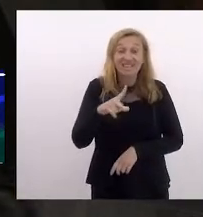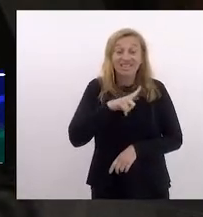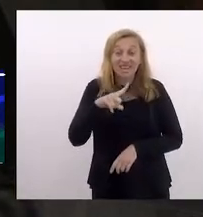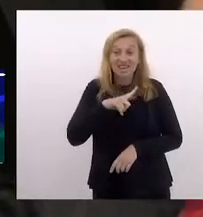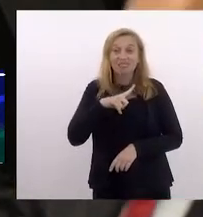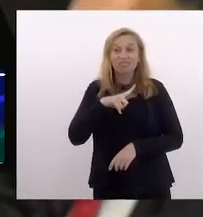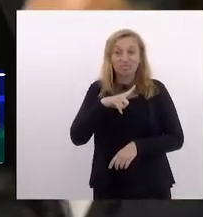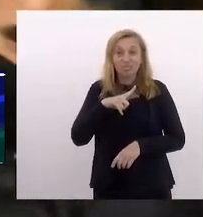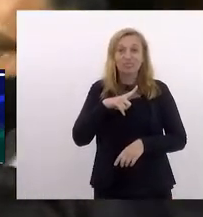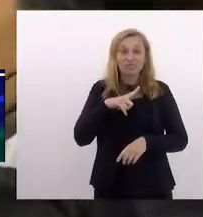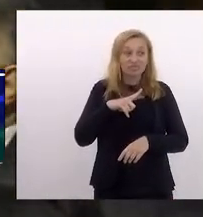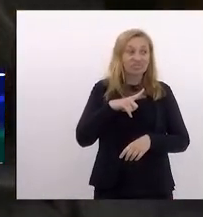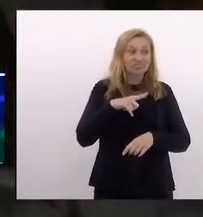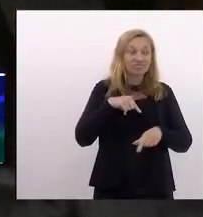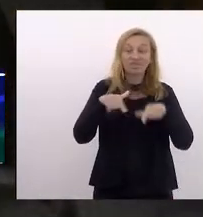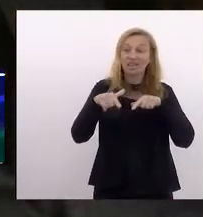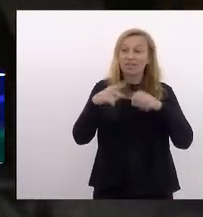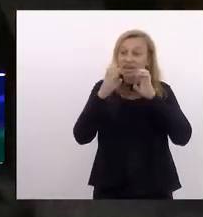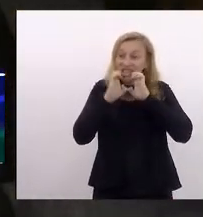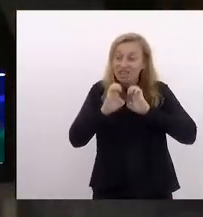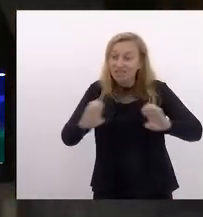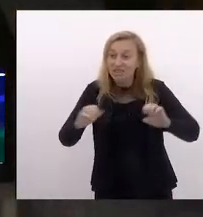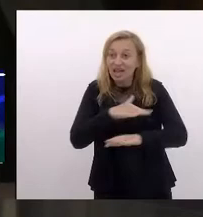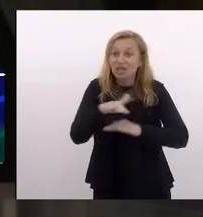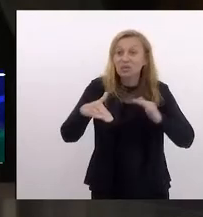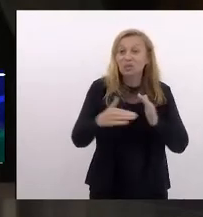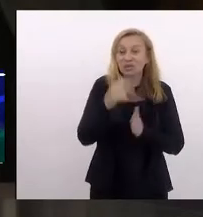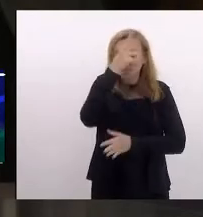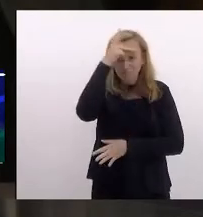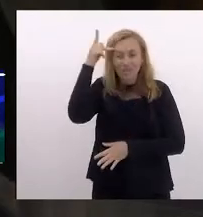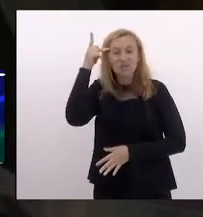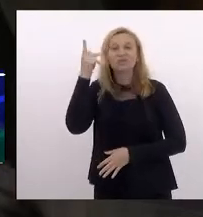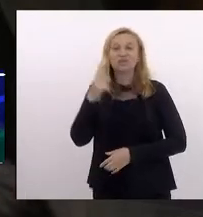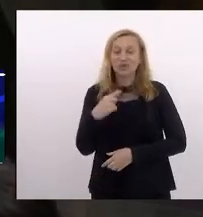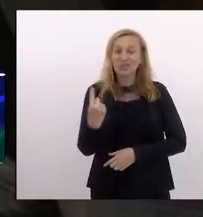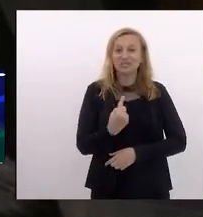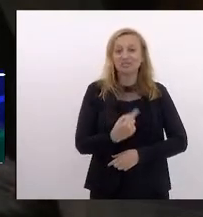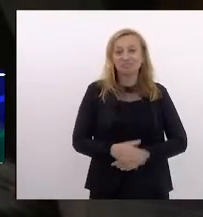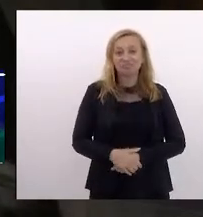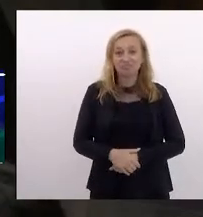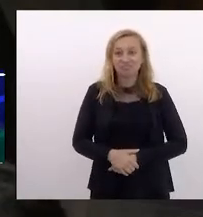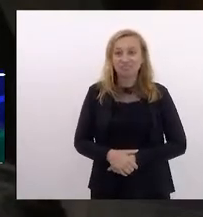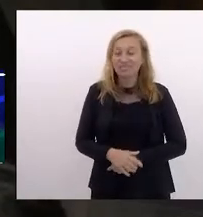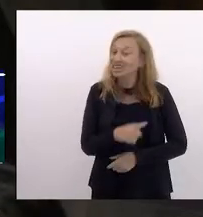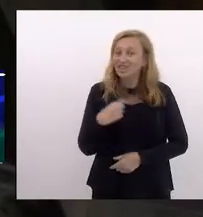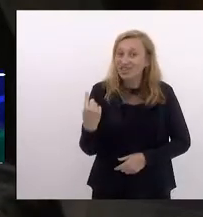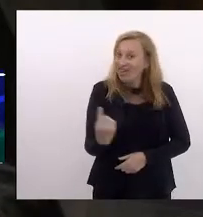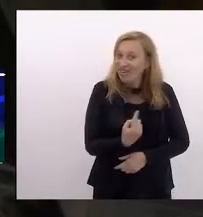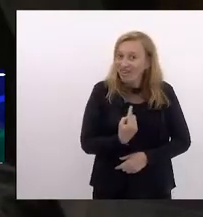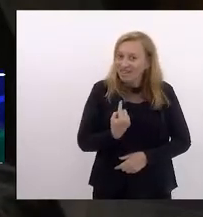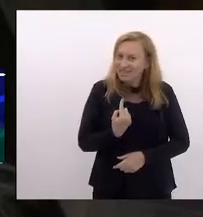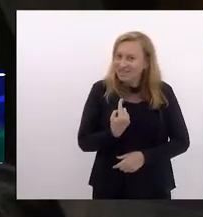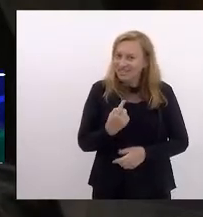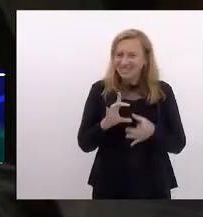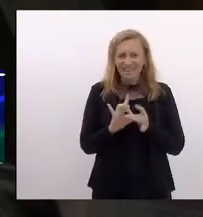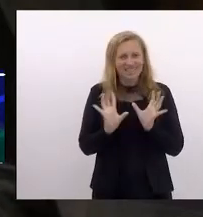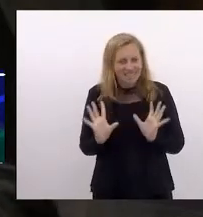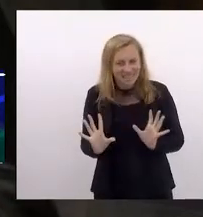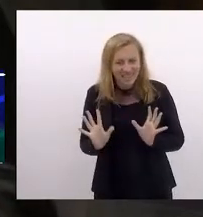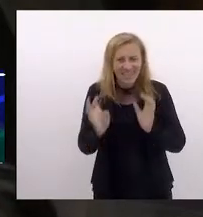uma missão de levar o Evangelho a todas as criaturas todos nós e nós não vamos deixar